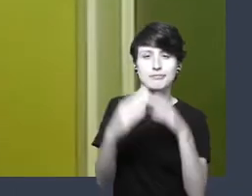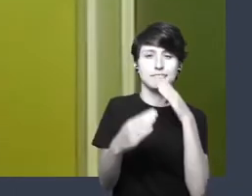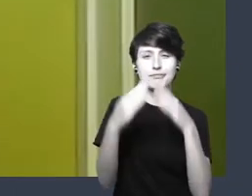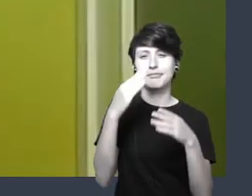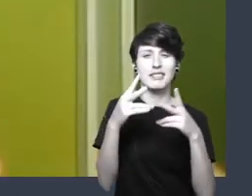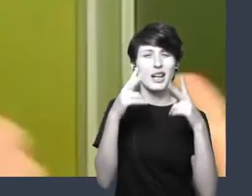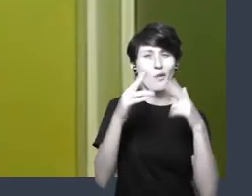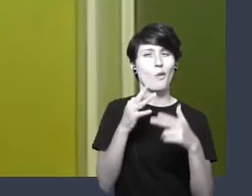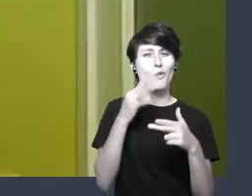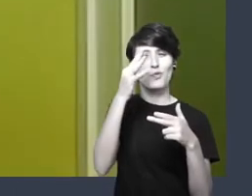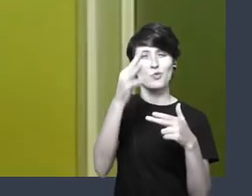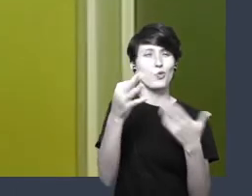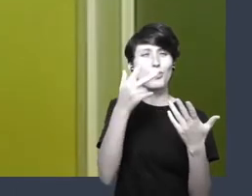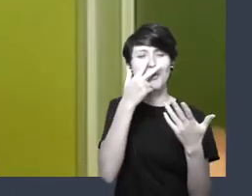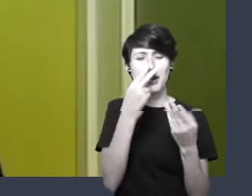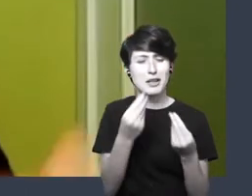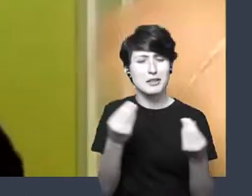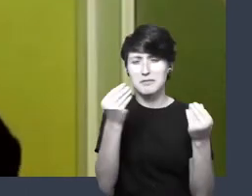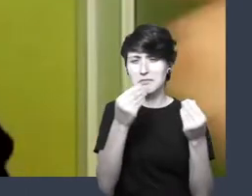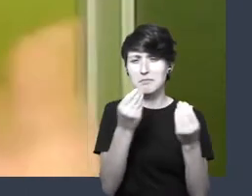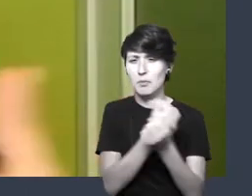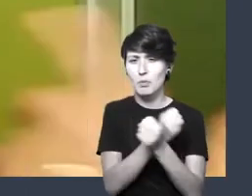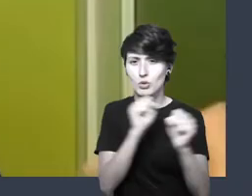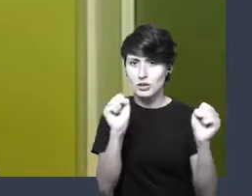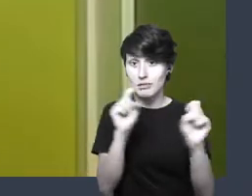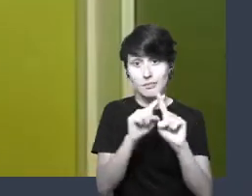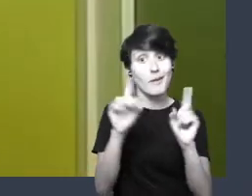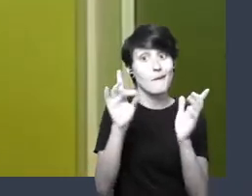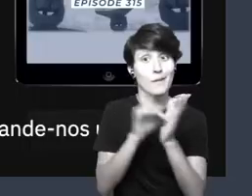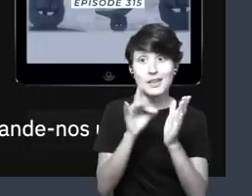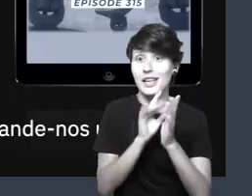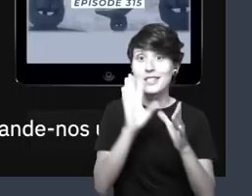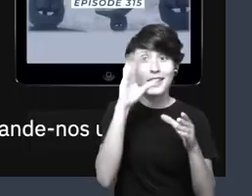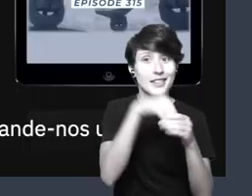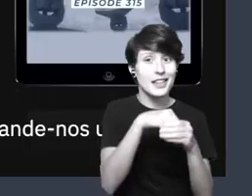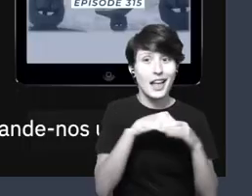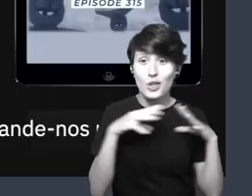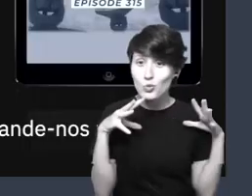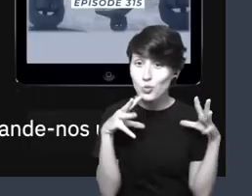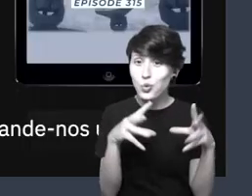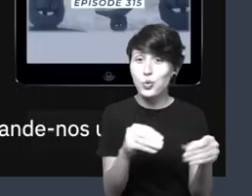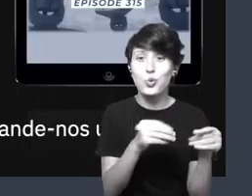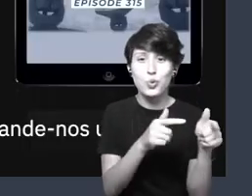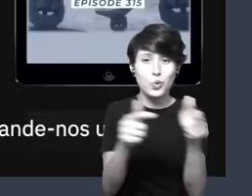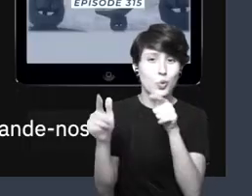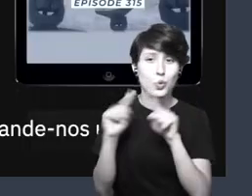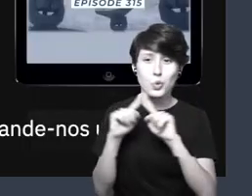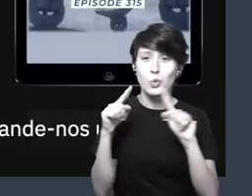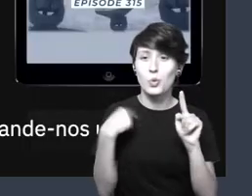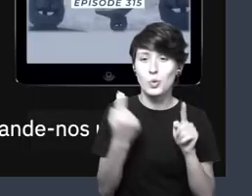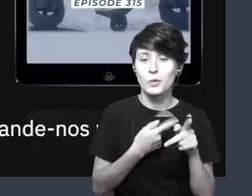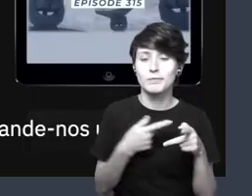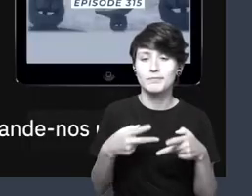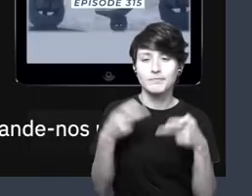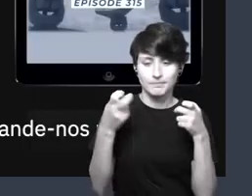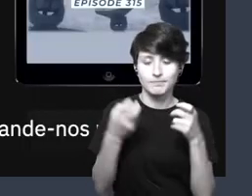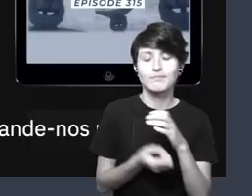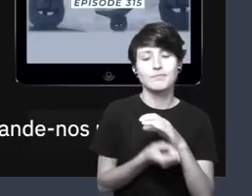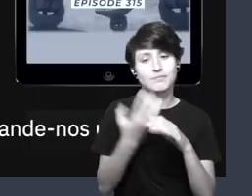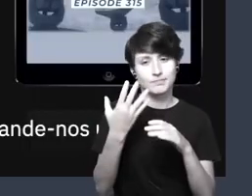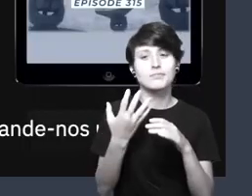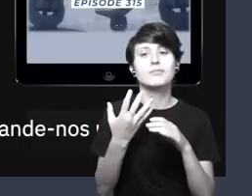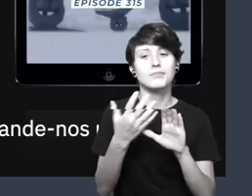que não está perto da sua vida, mas na verdade ela está em todos os lugares, né? Então, eu criei essa organização chamada AI